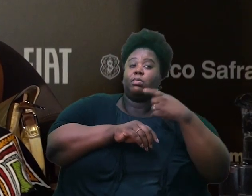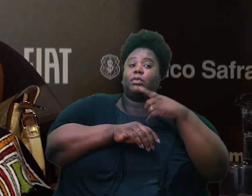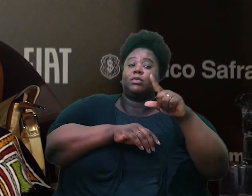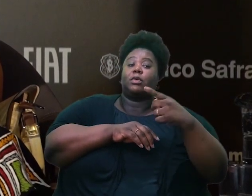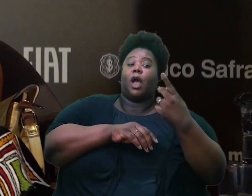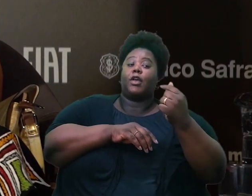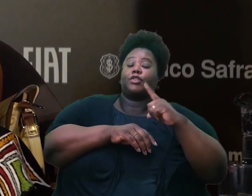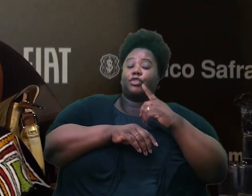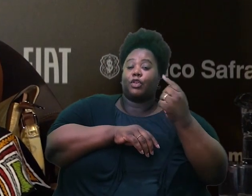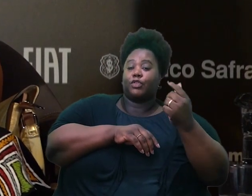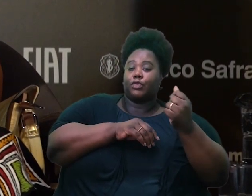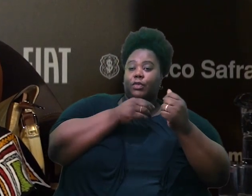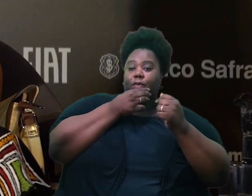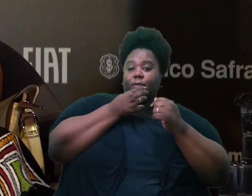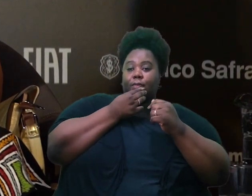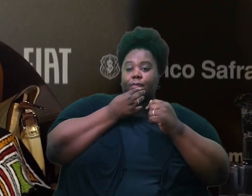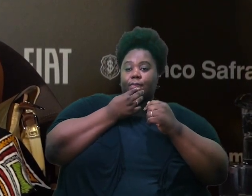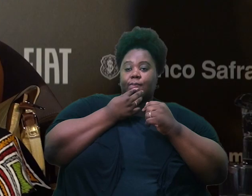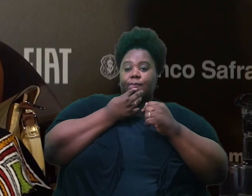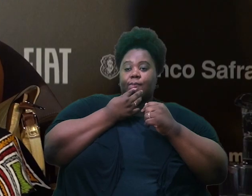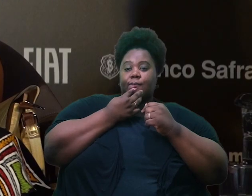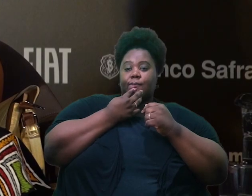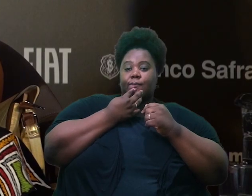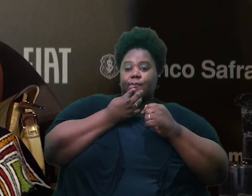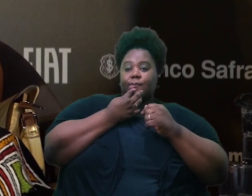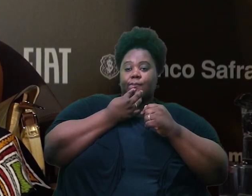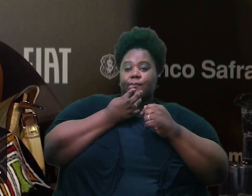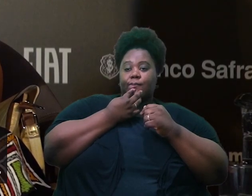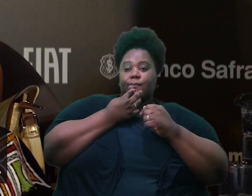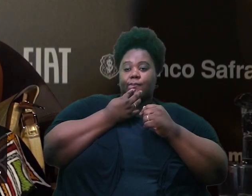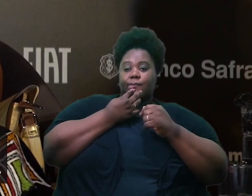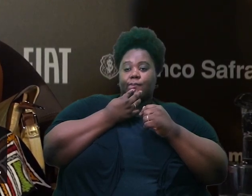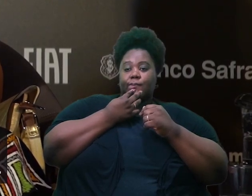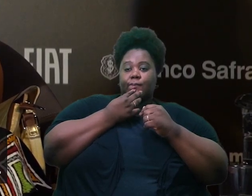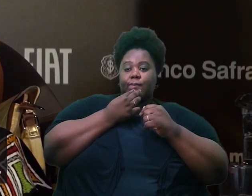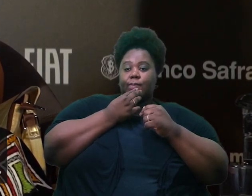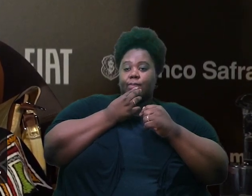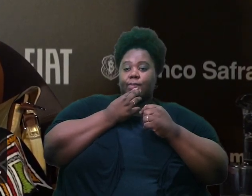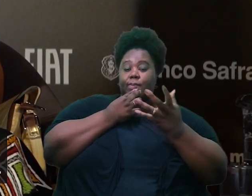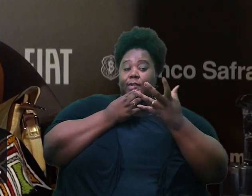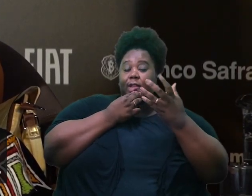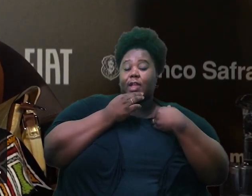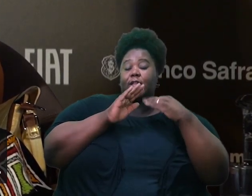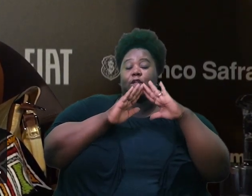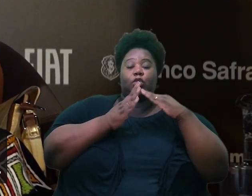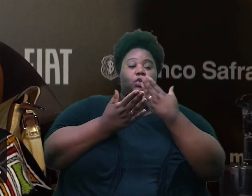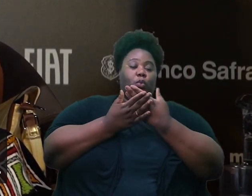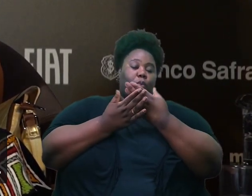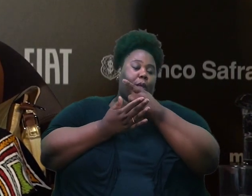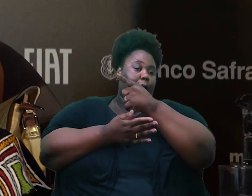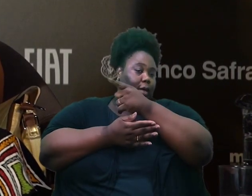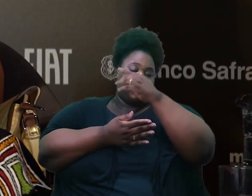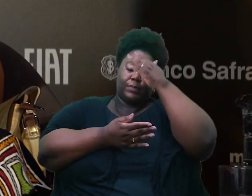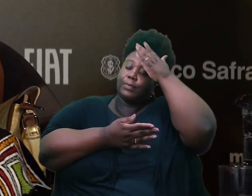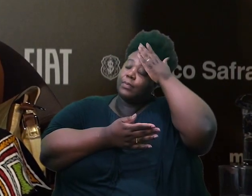só a classe média, mas as classes mais favorecidas queriam estudar nessas escolas.